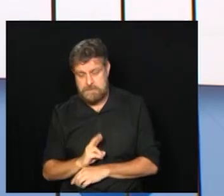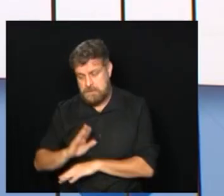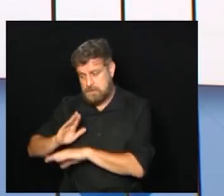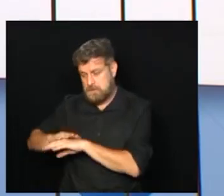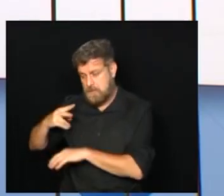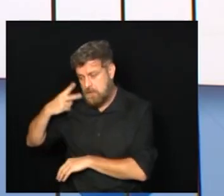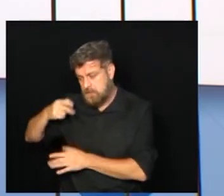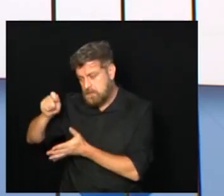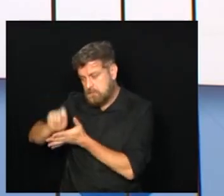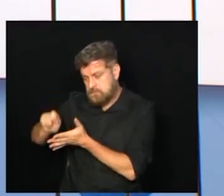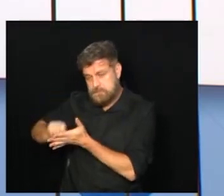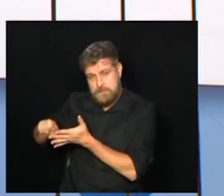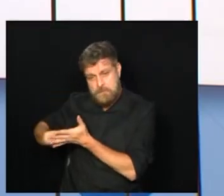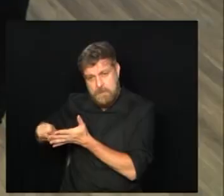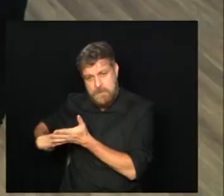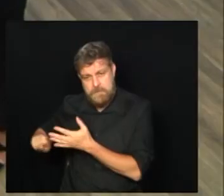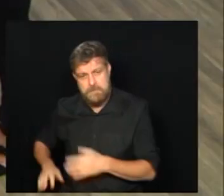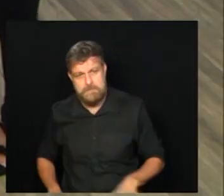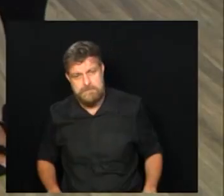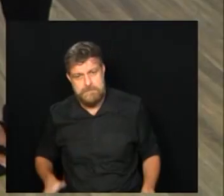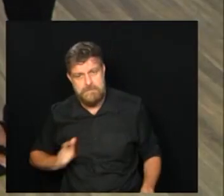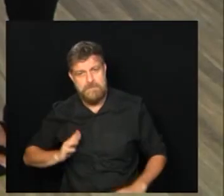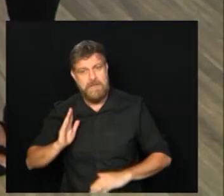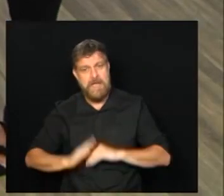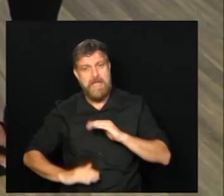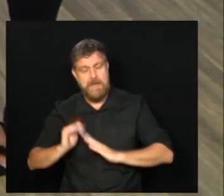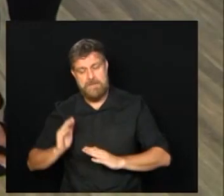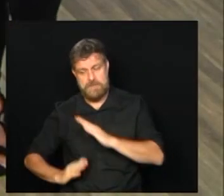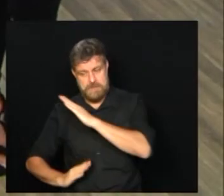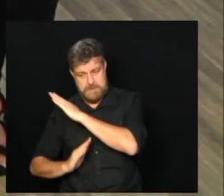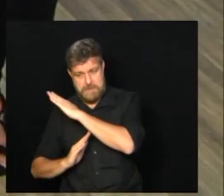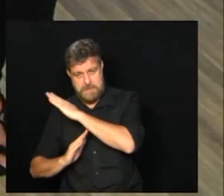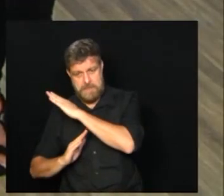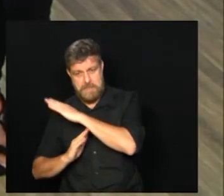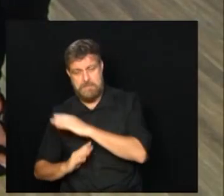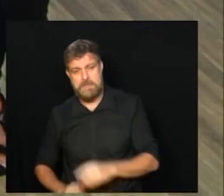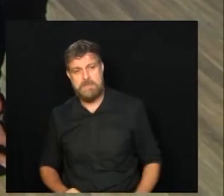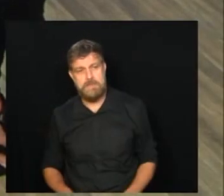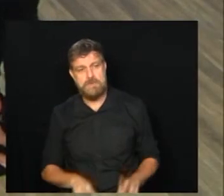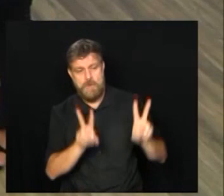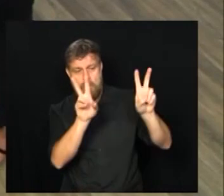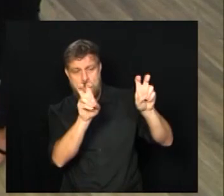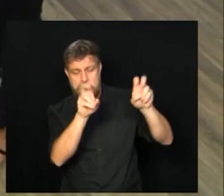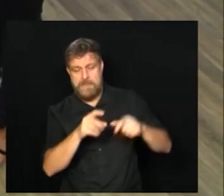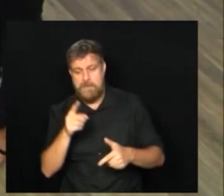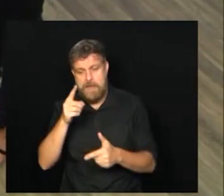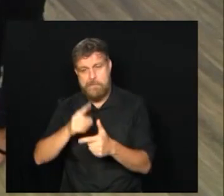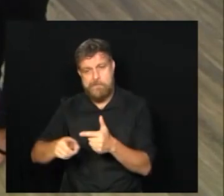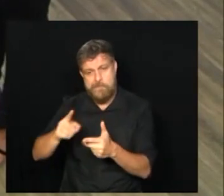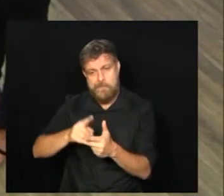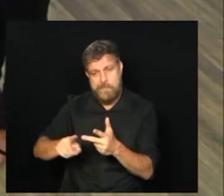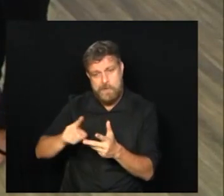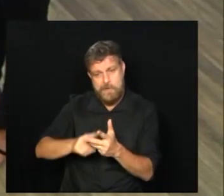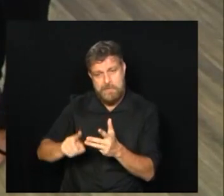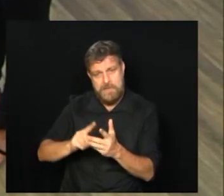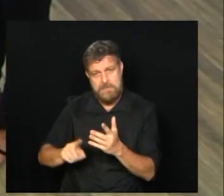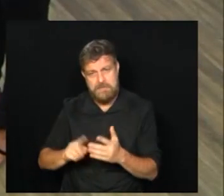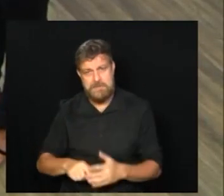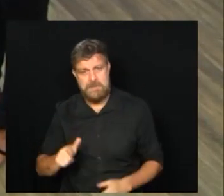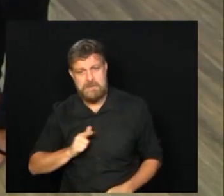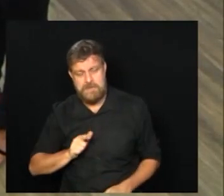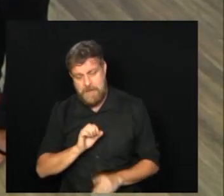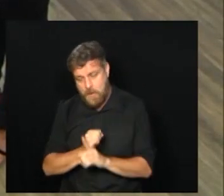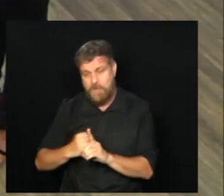dos documentos. Portanto, é a atuação da Câmara, Gabriel, no que diz respeito a problemas que tem a ver